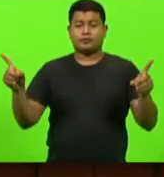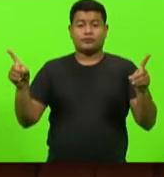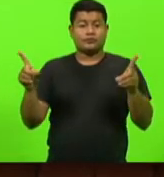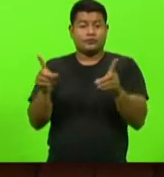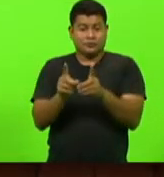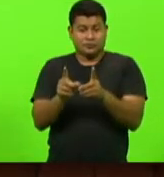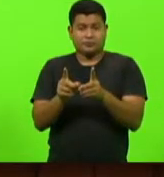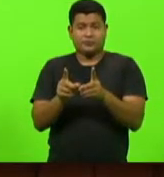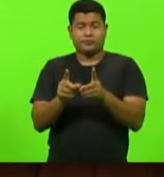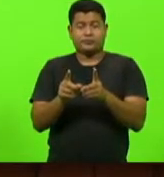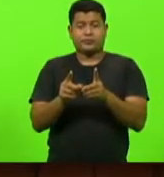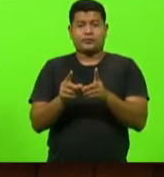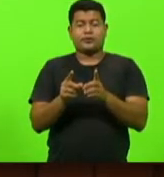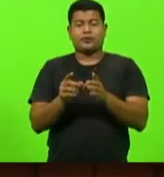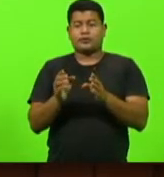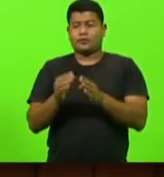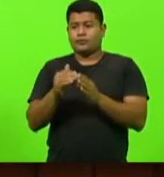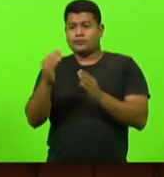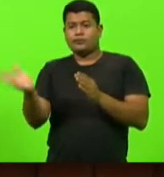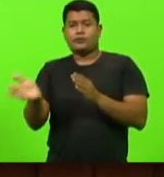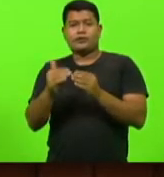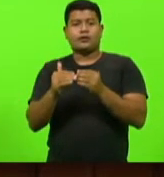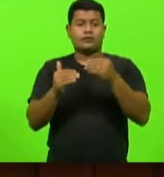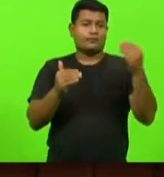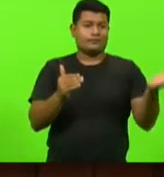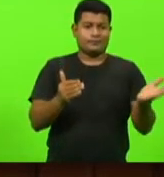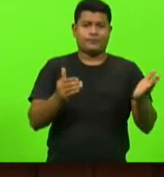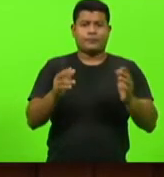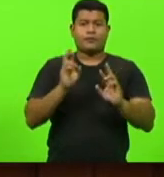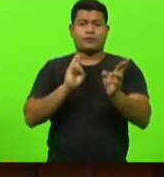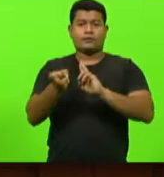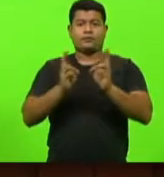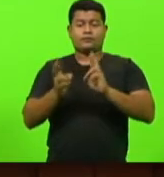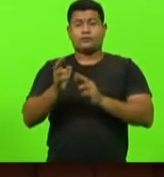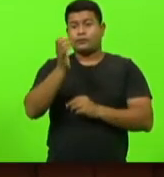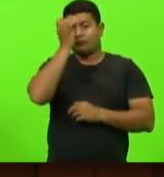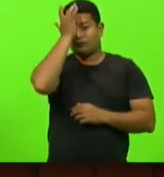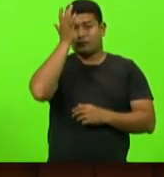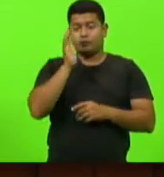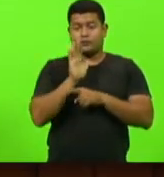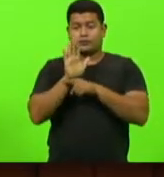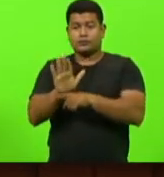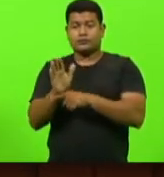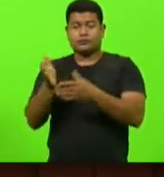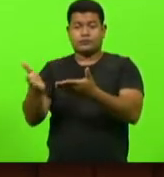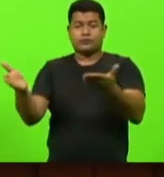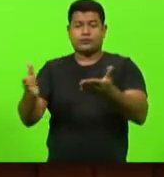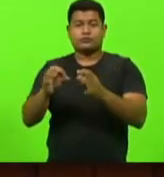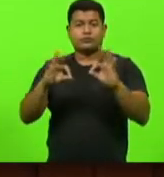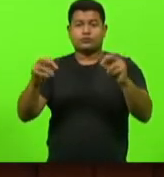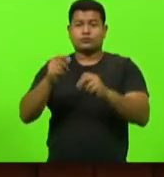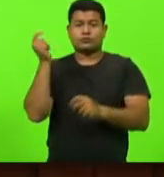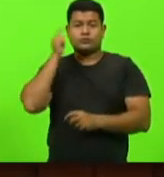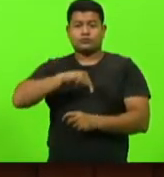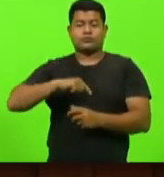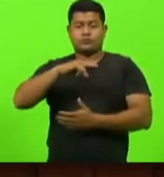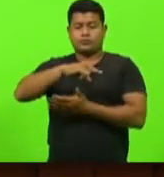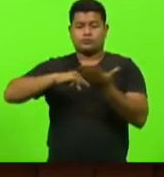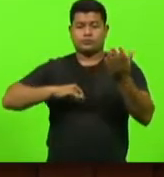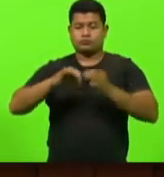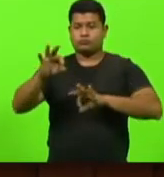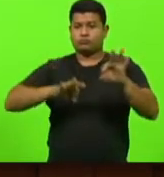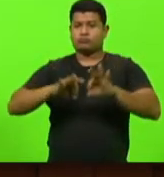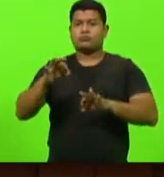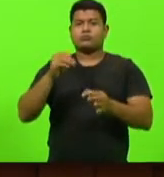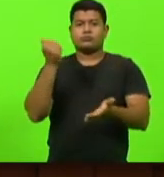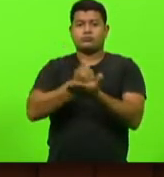ambos os lados da rodovia e facilitar com que os municípios possam regularizar toda esta situação de